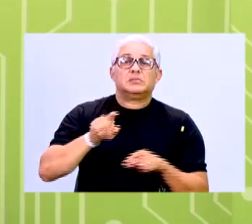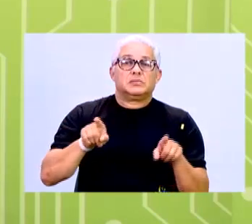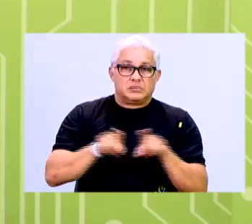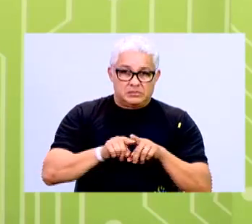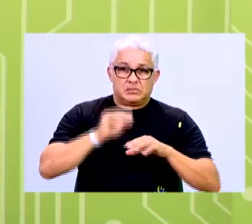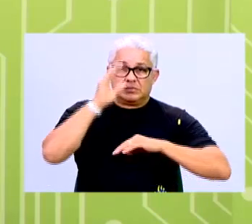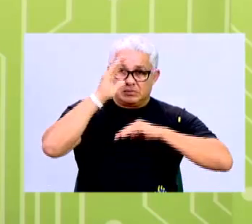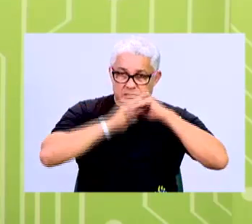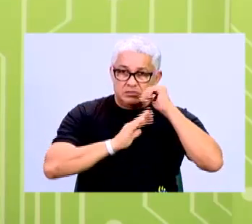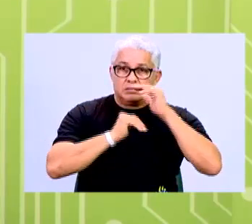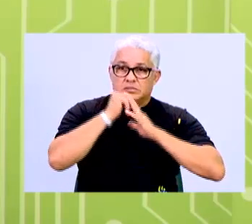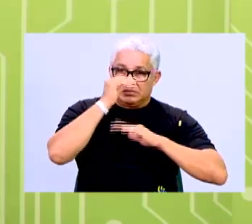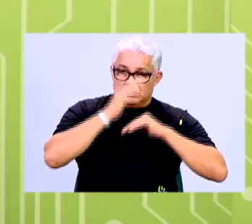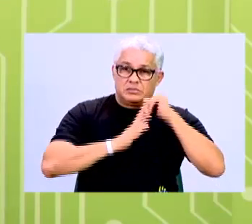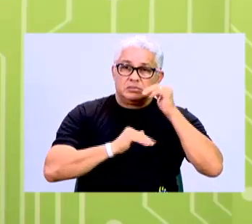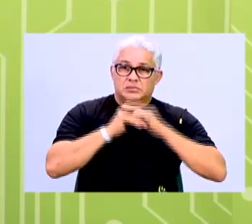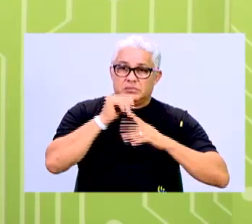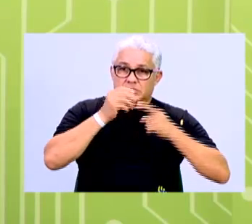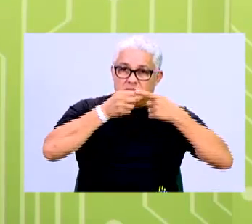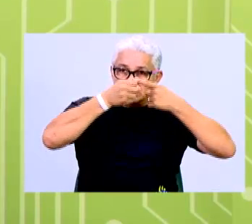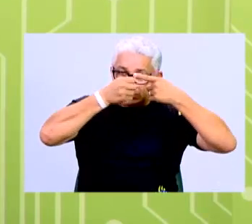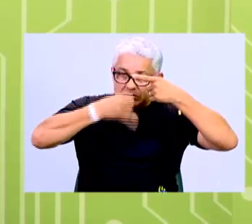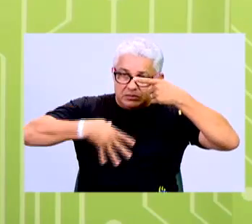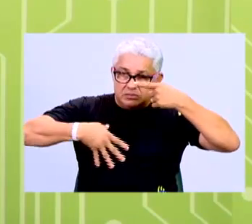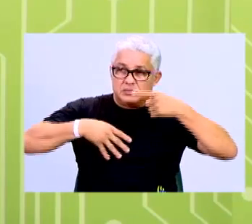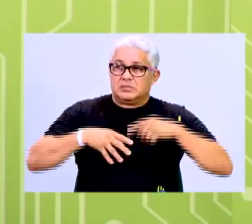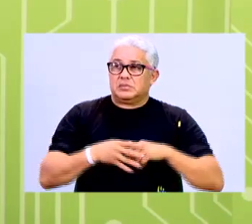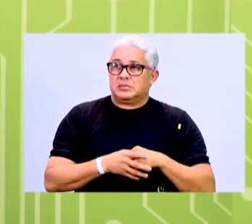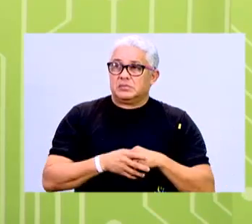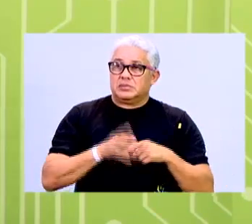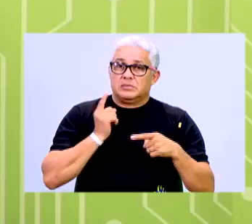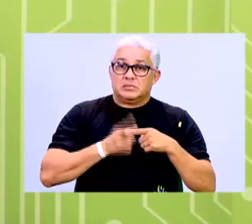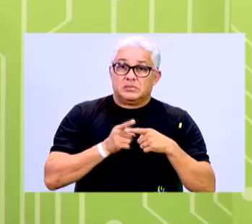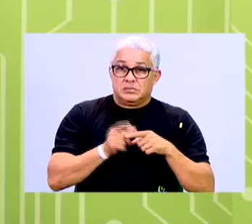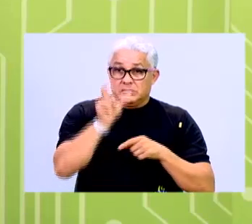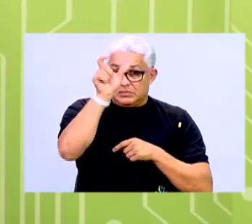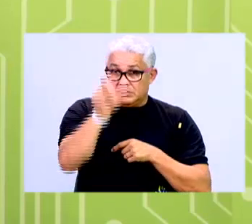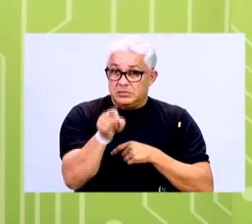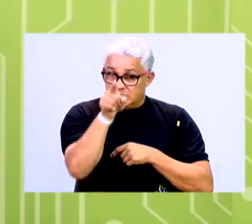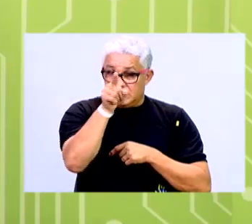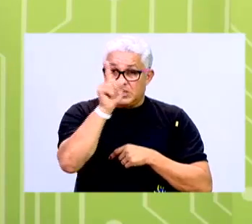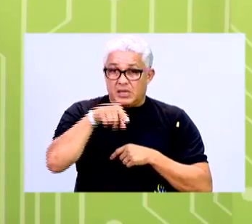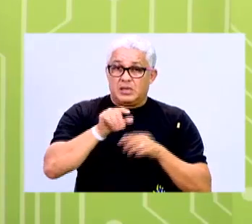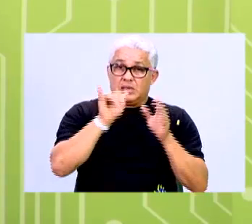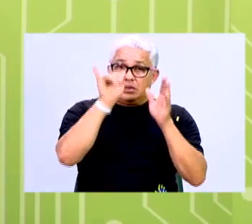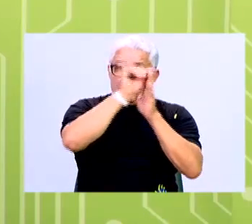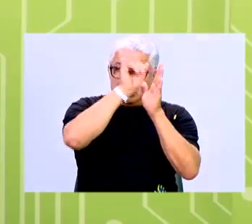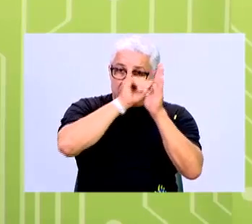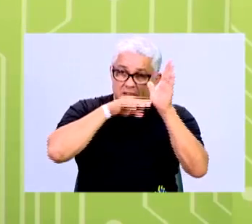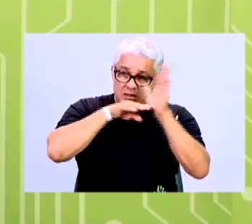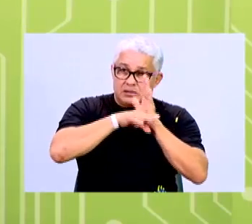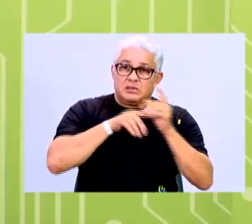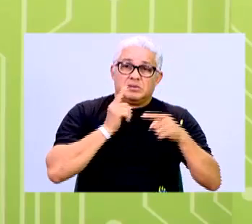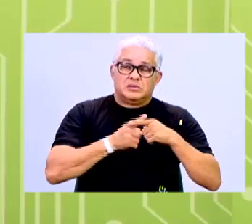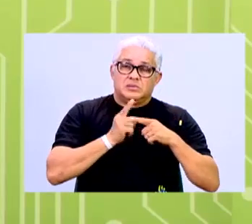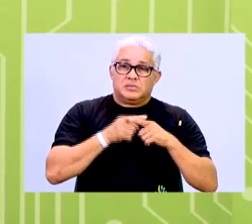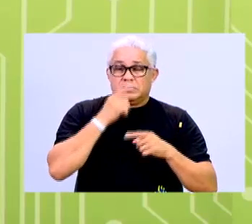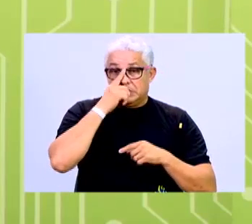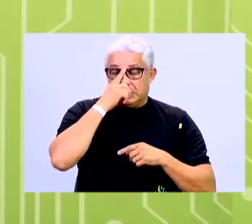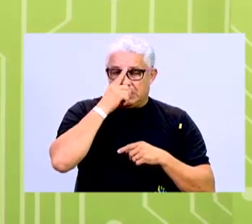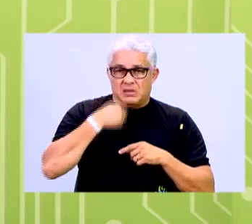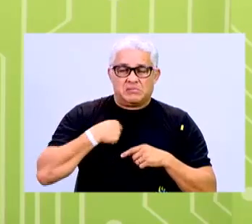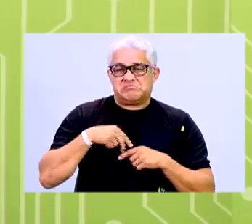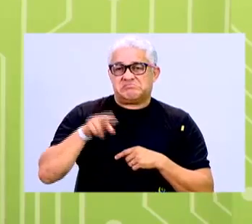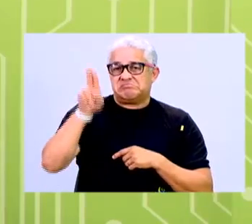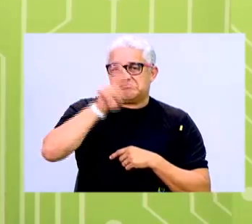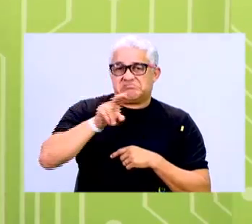que considerar esse requisito válido, porque é ele que vai implementar. Então, não é porque simplesmente o